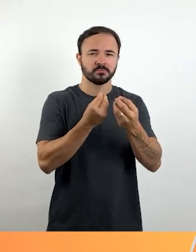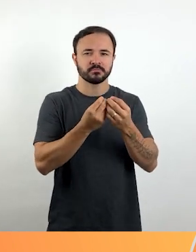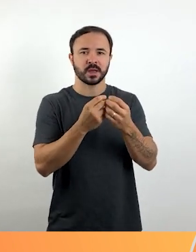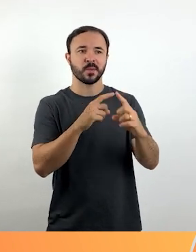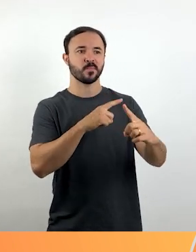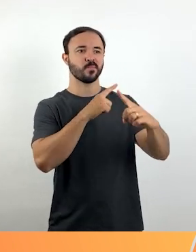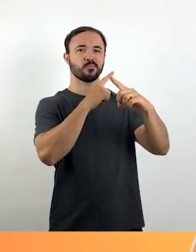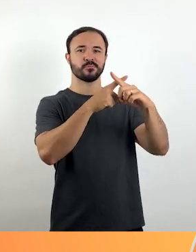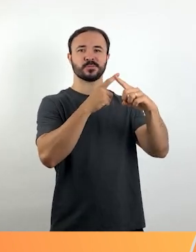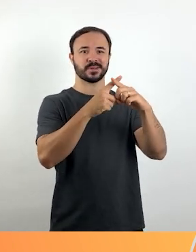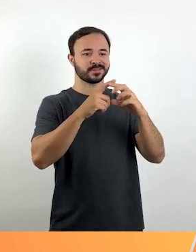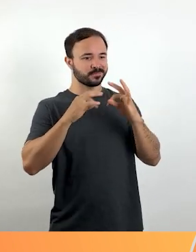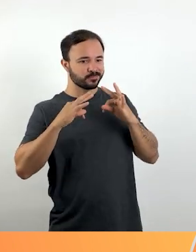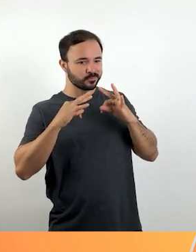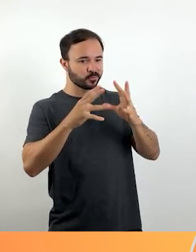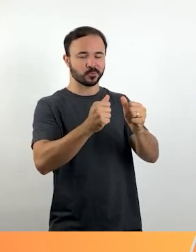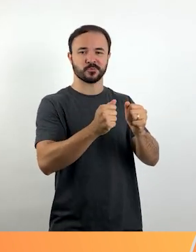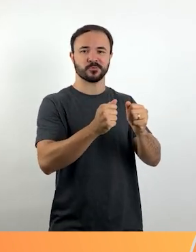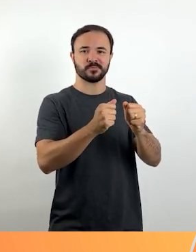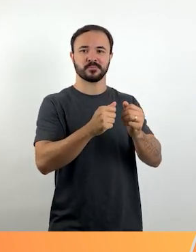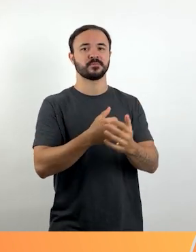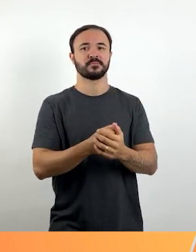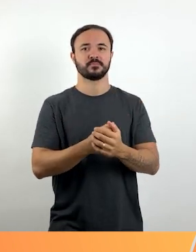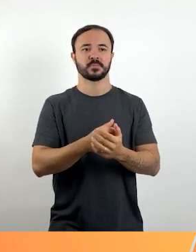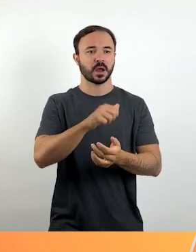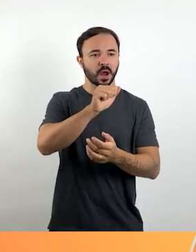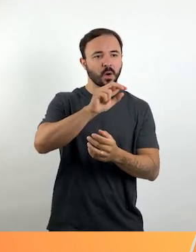tudo isso por A ao quadrado, B ao